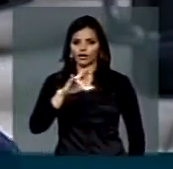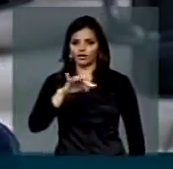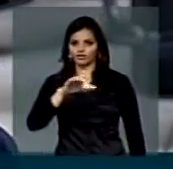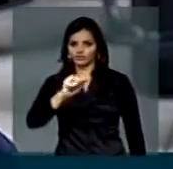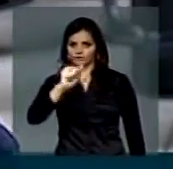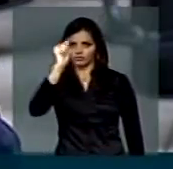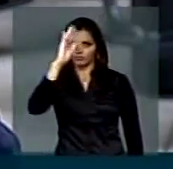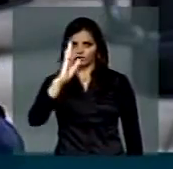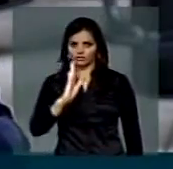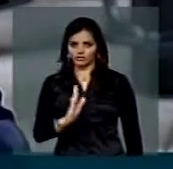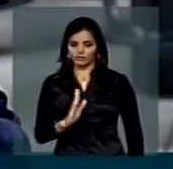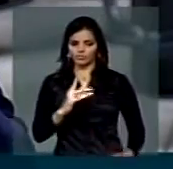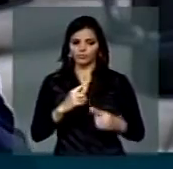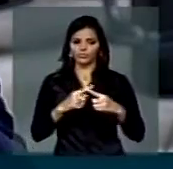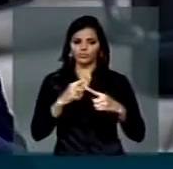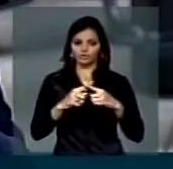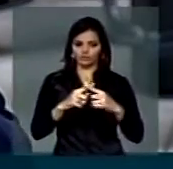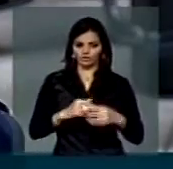exposição